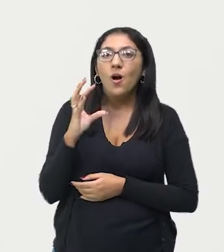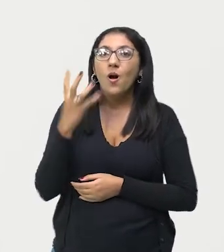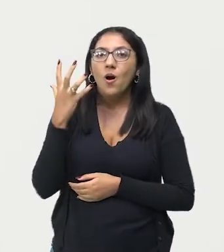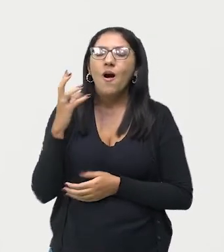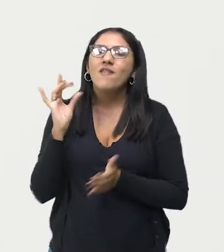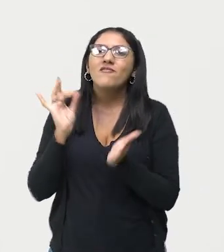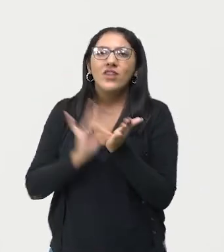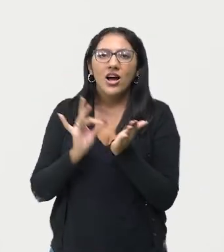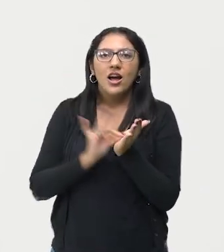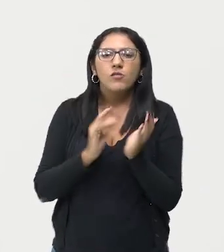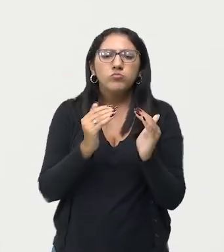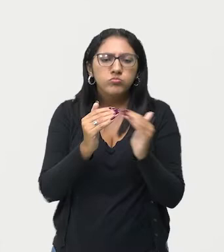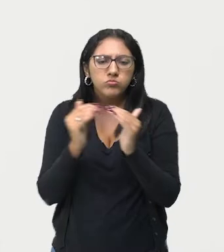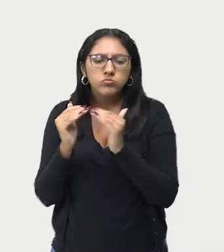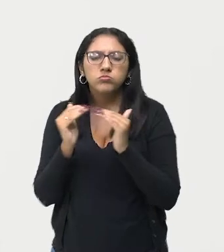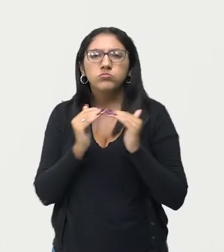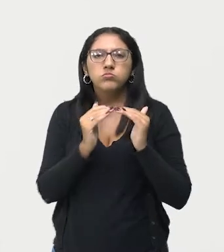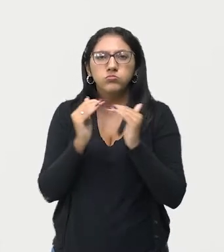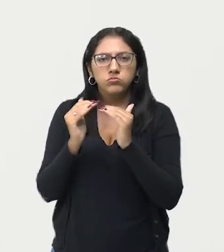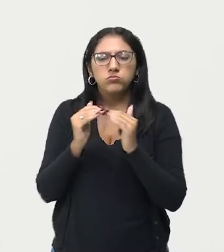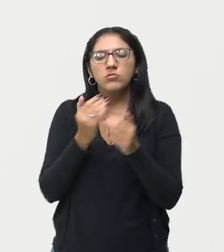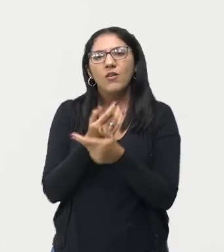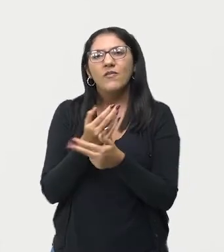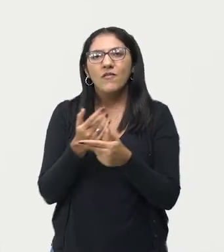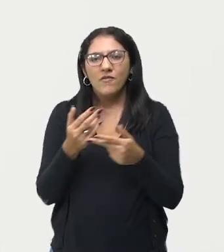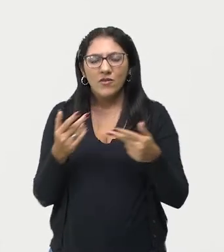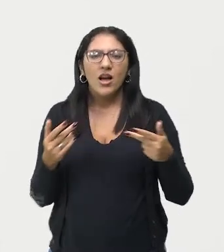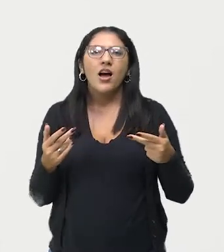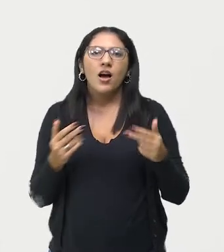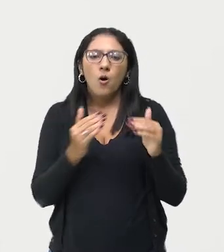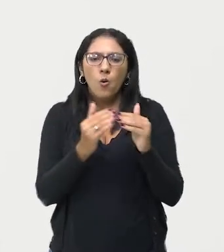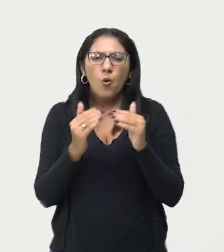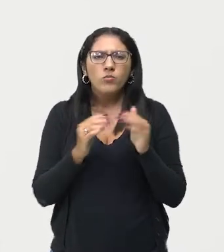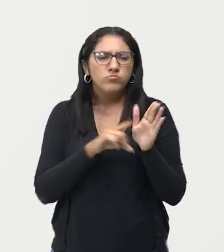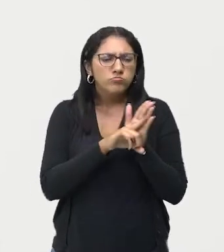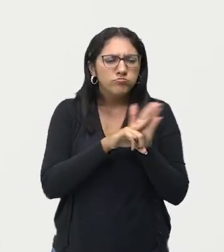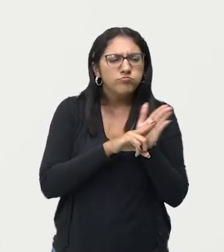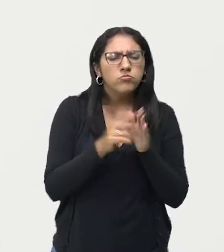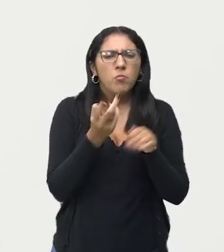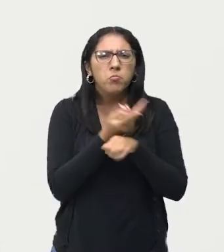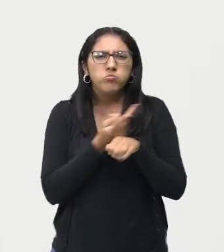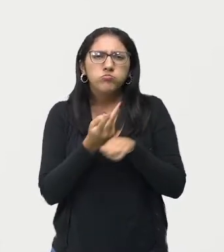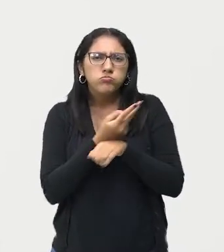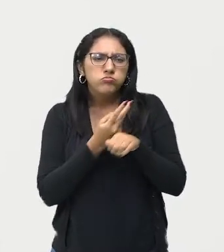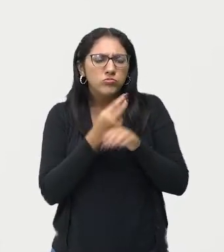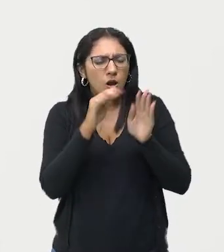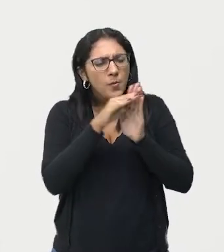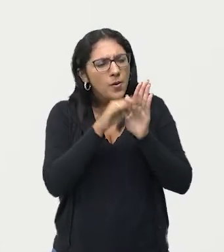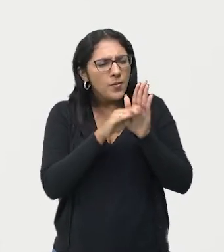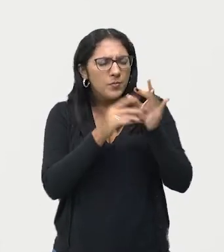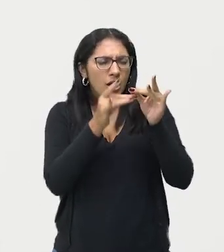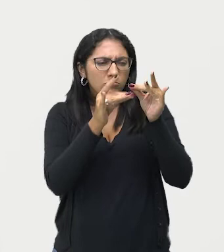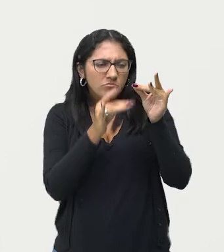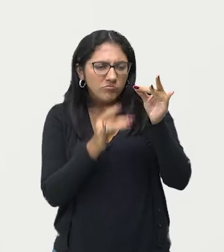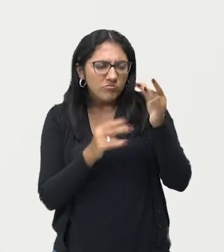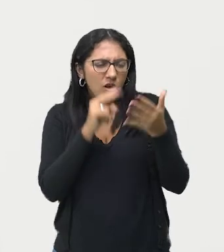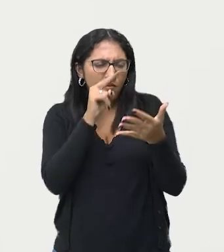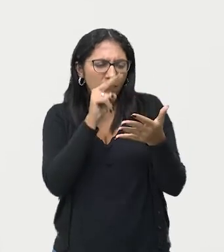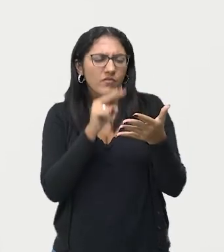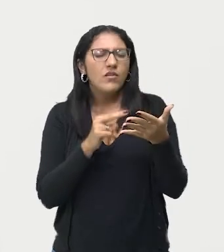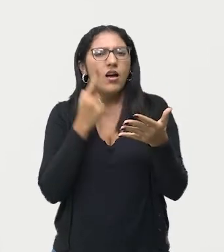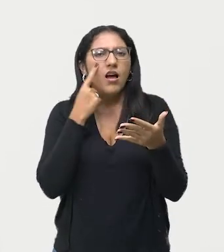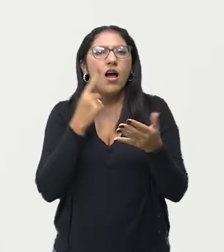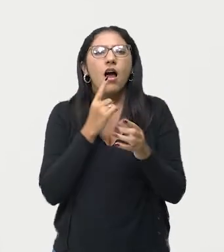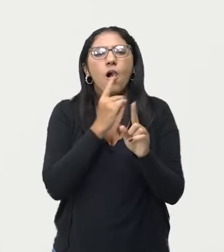ser comprovado por outras pessoas que forem ali estudar, procurar os arquivos, verem, vão conseguir